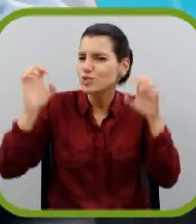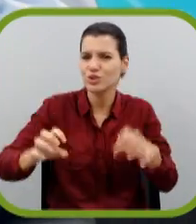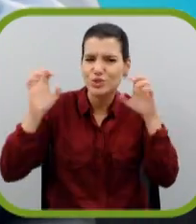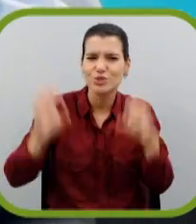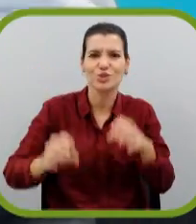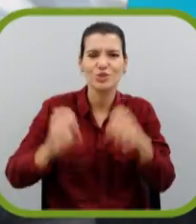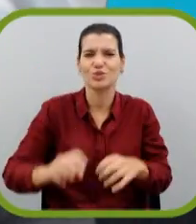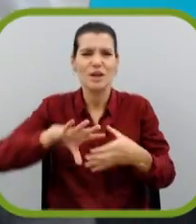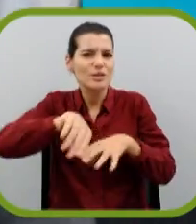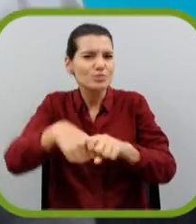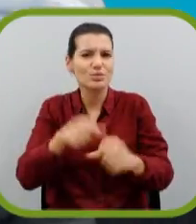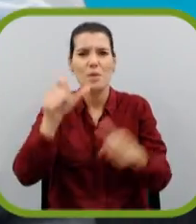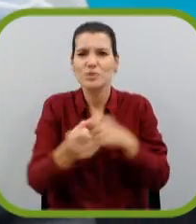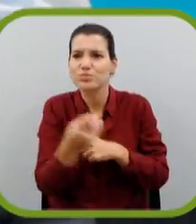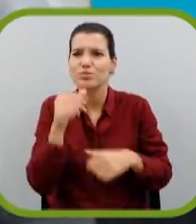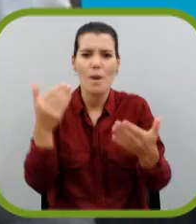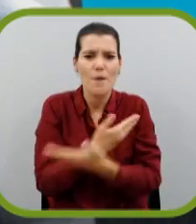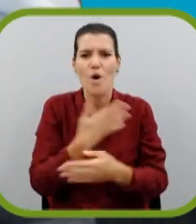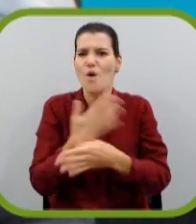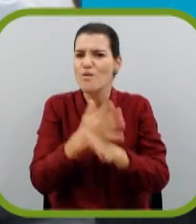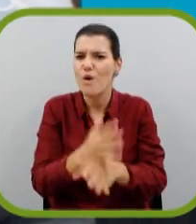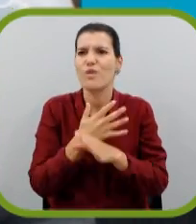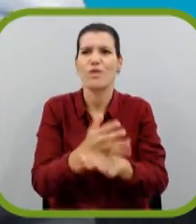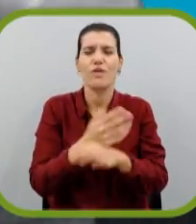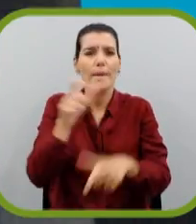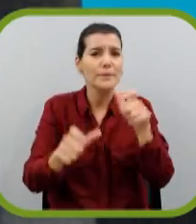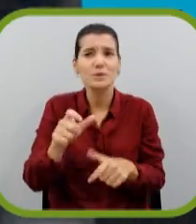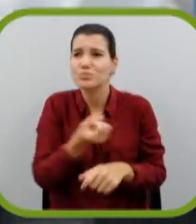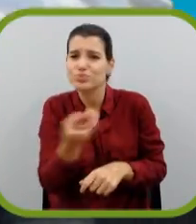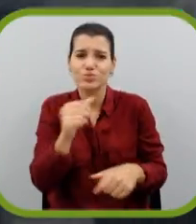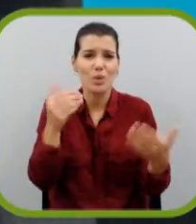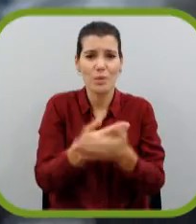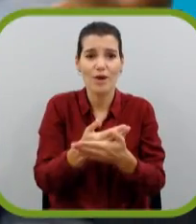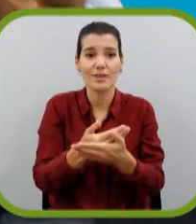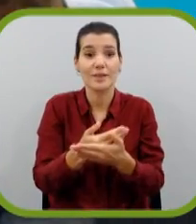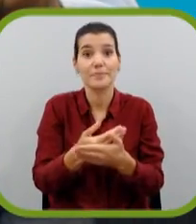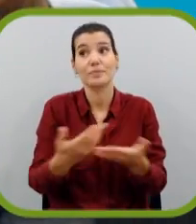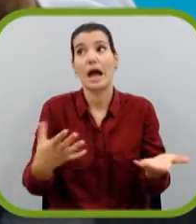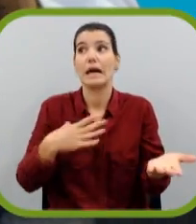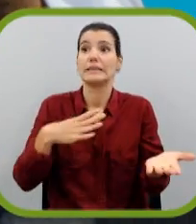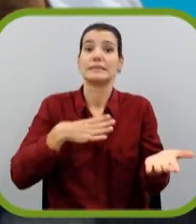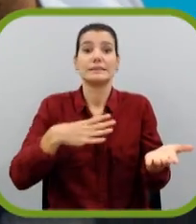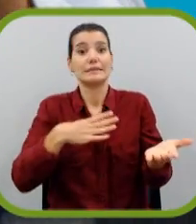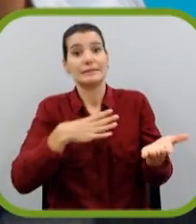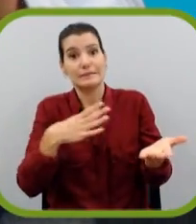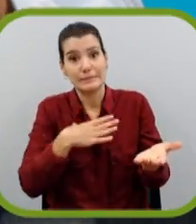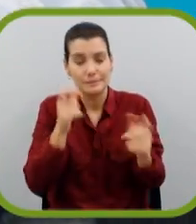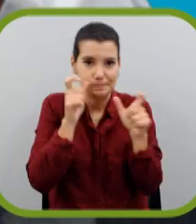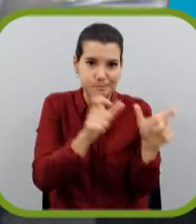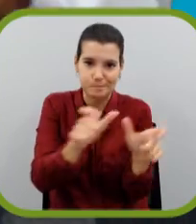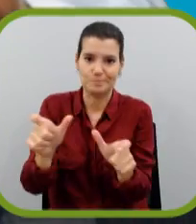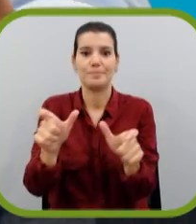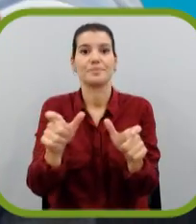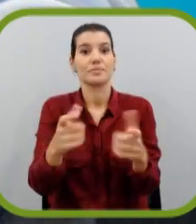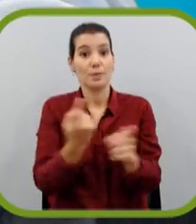muito. Há prejuízos enormes, morrem não sei quantas pessoas, há um incêndio, morrem não sei quantas pessoas, e a